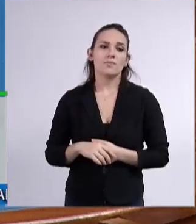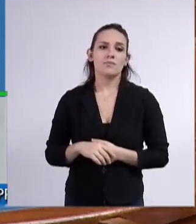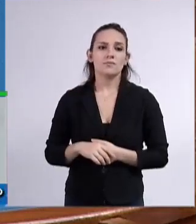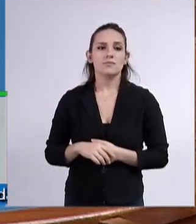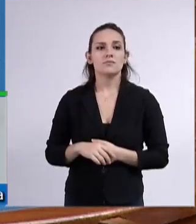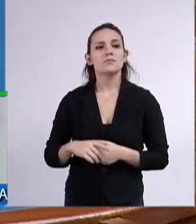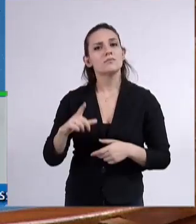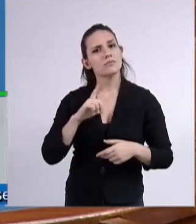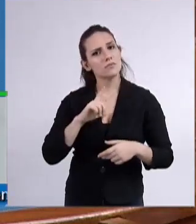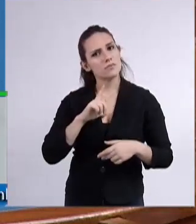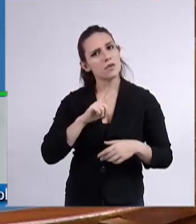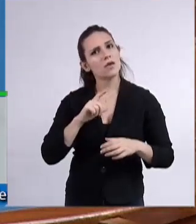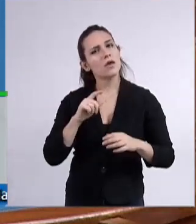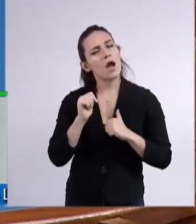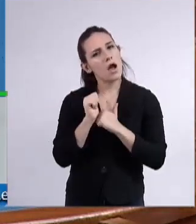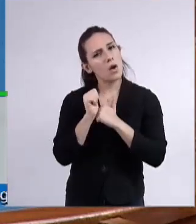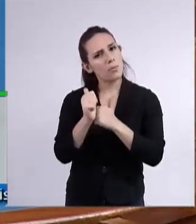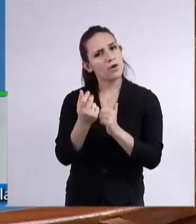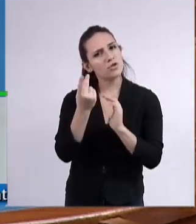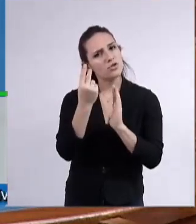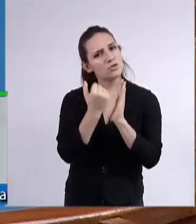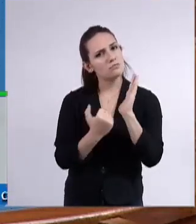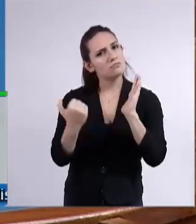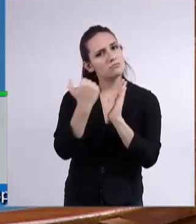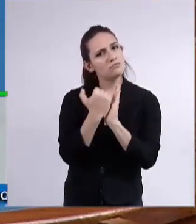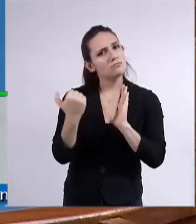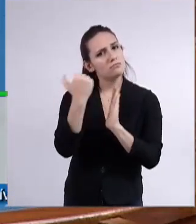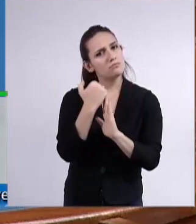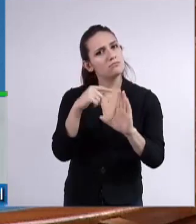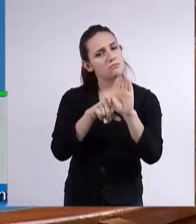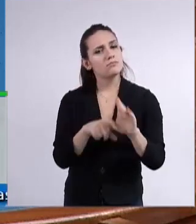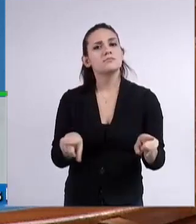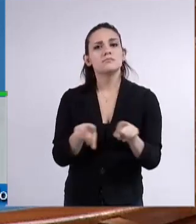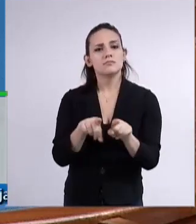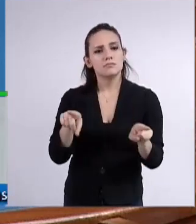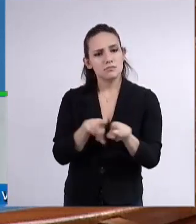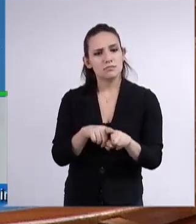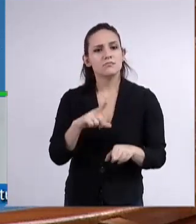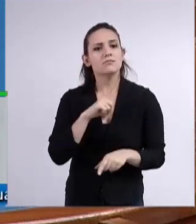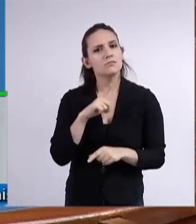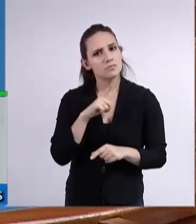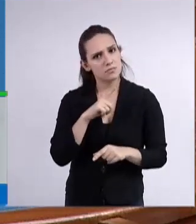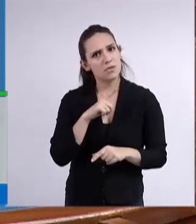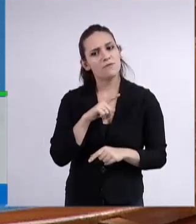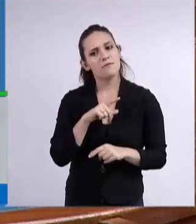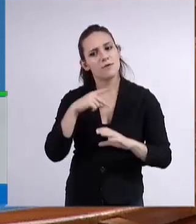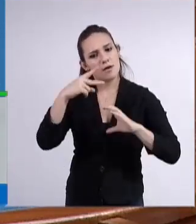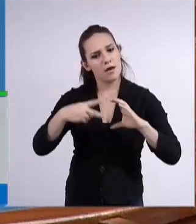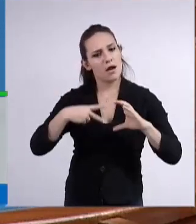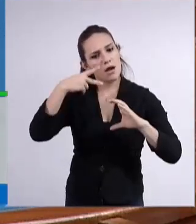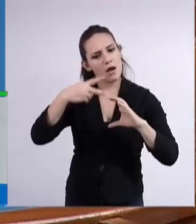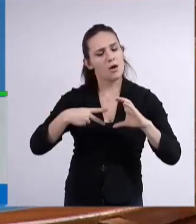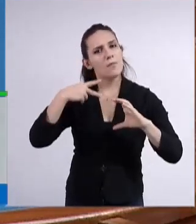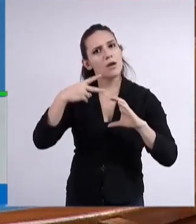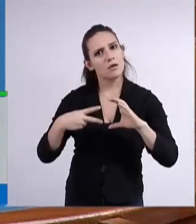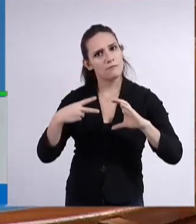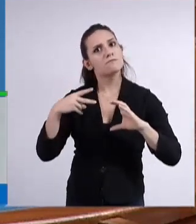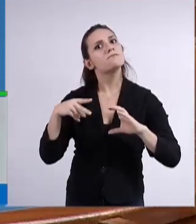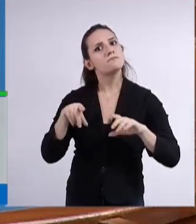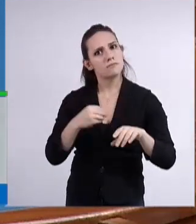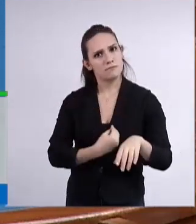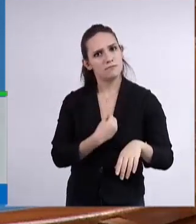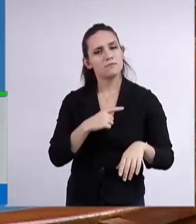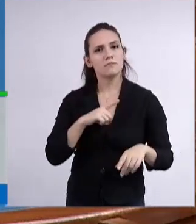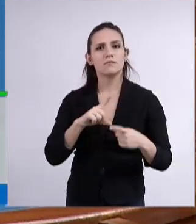a revisão tarifária. Presença da Câmara de Vereadores de Campo Grande, representado pelos vereadores